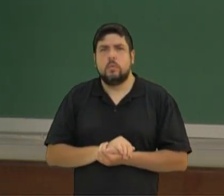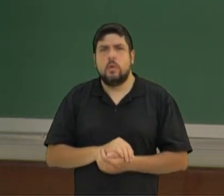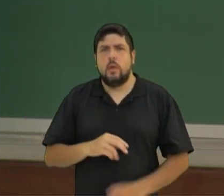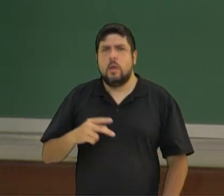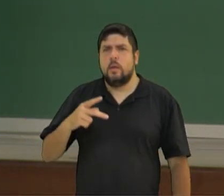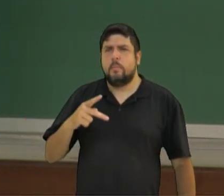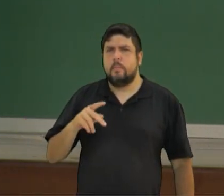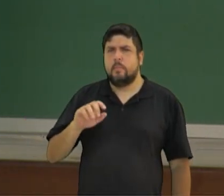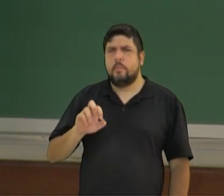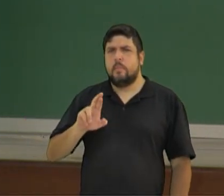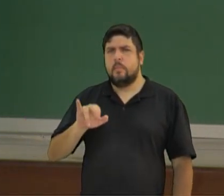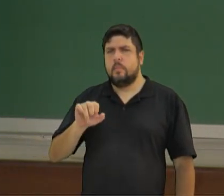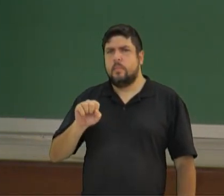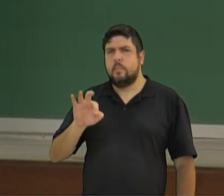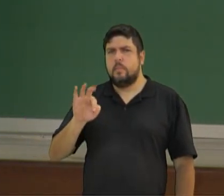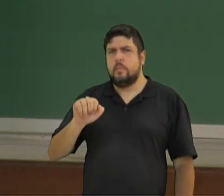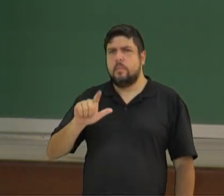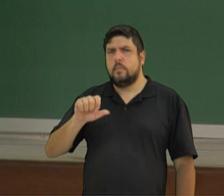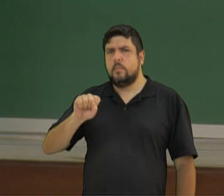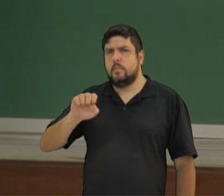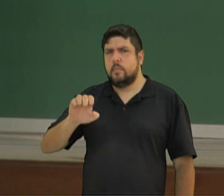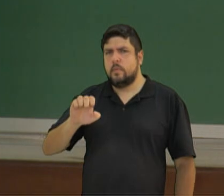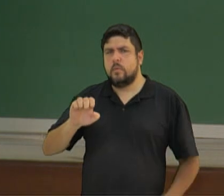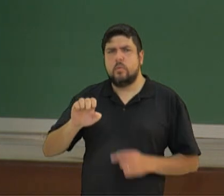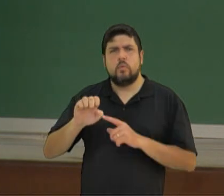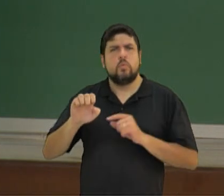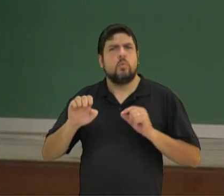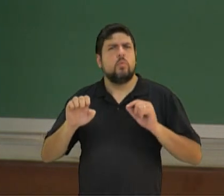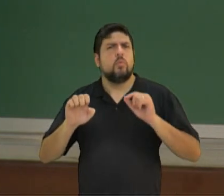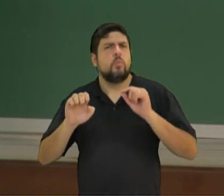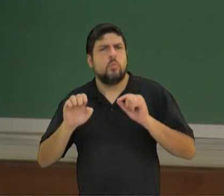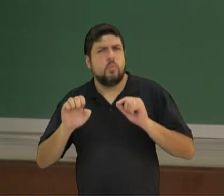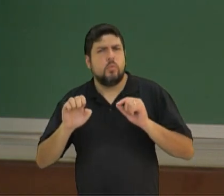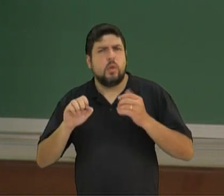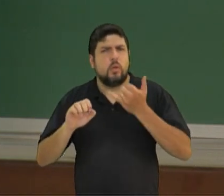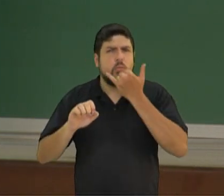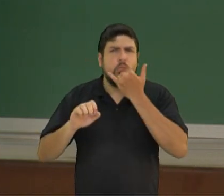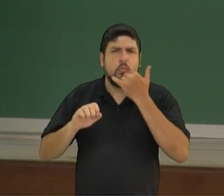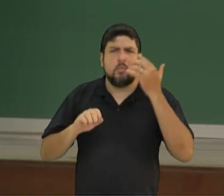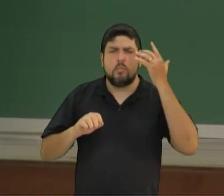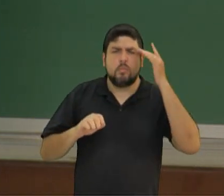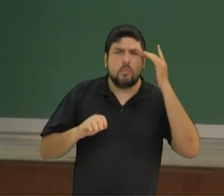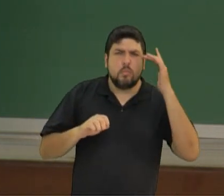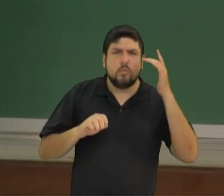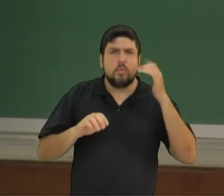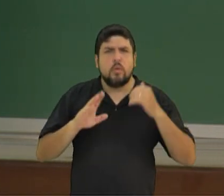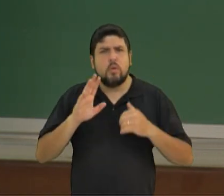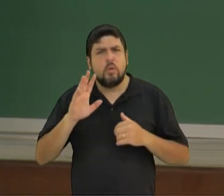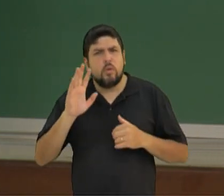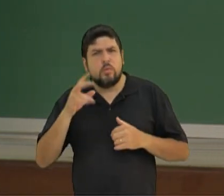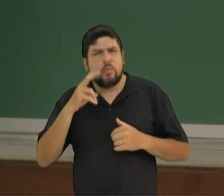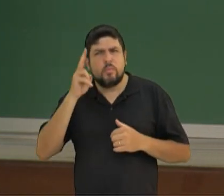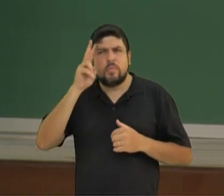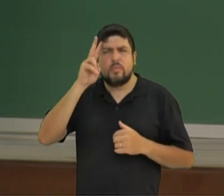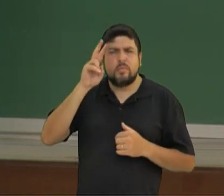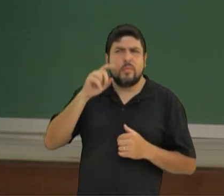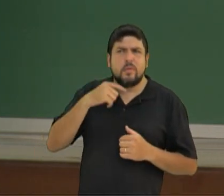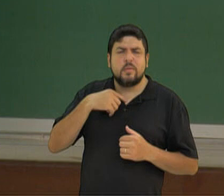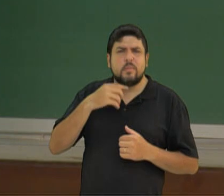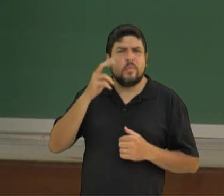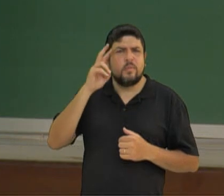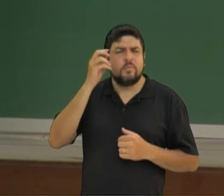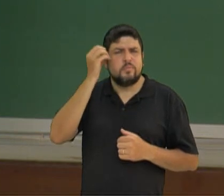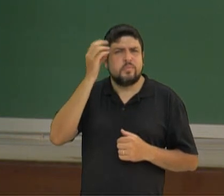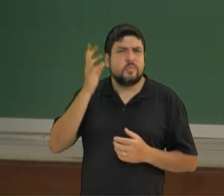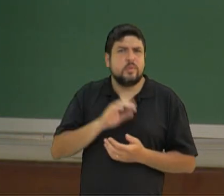aqui, peristalse? O movimento peristáltico? Eu não sei. Eu já ouvi falar, mas eu não me lembro. Você me